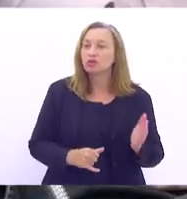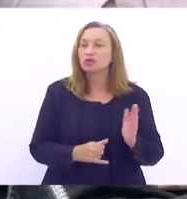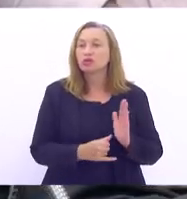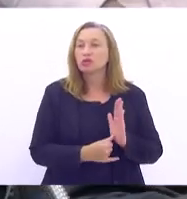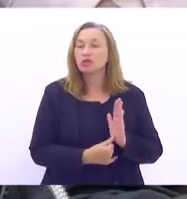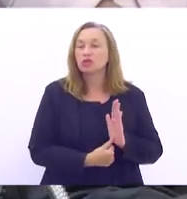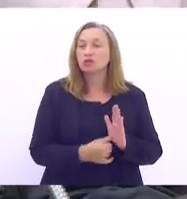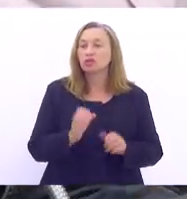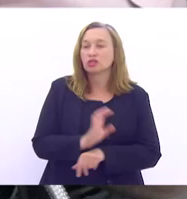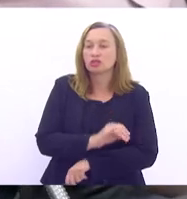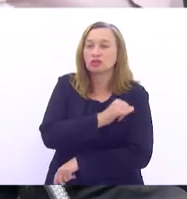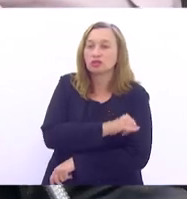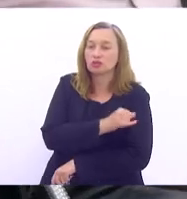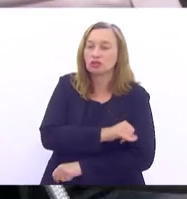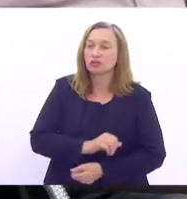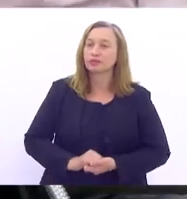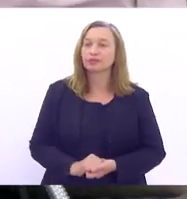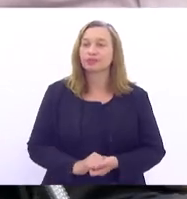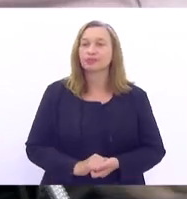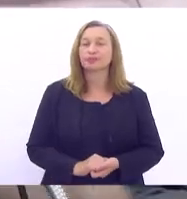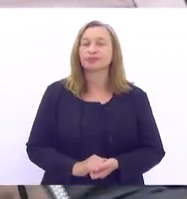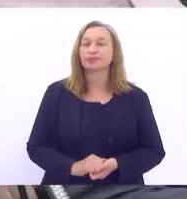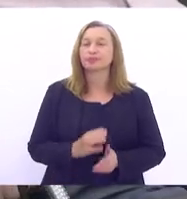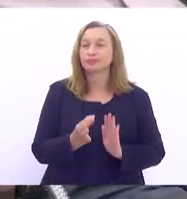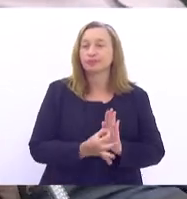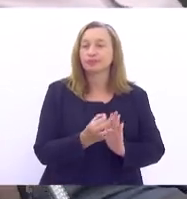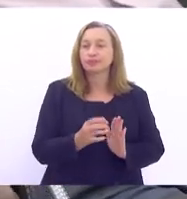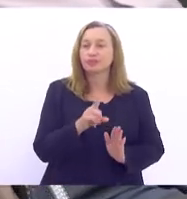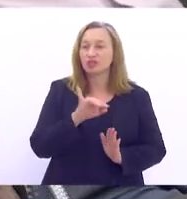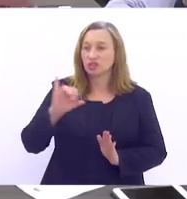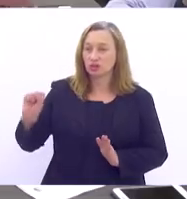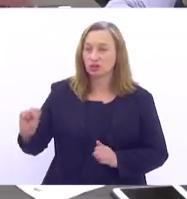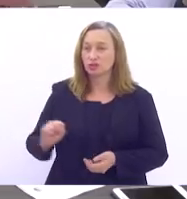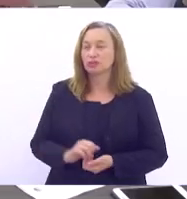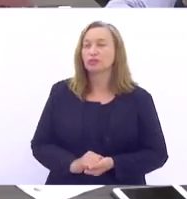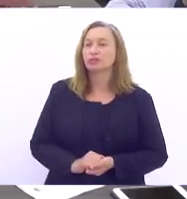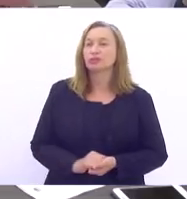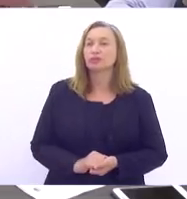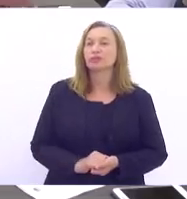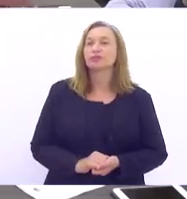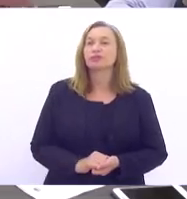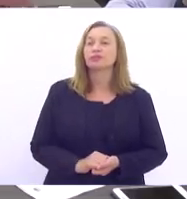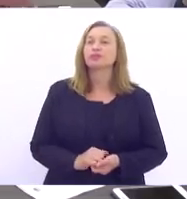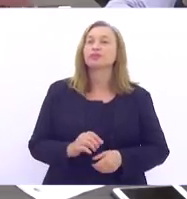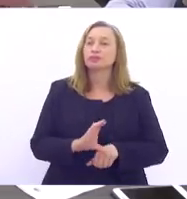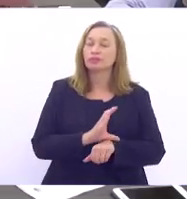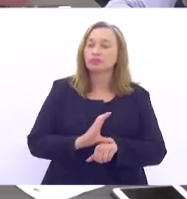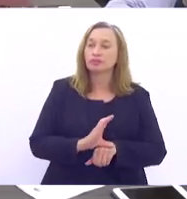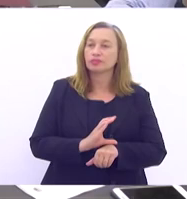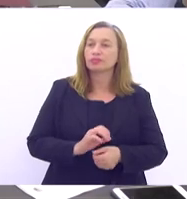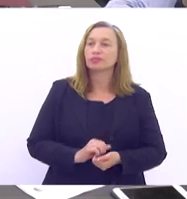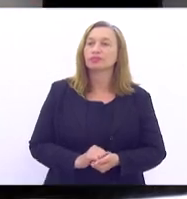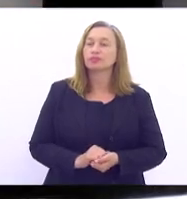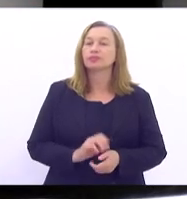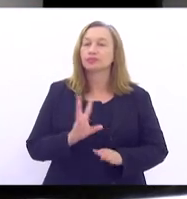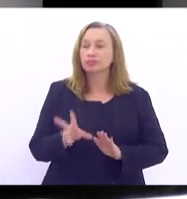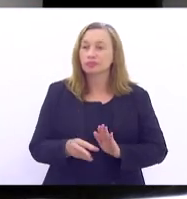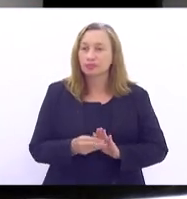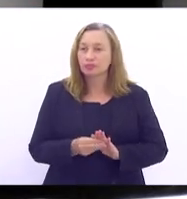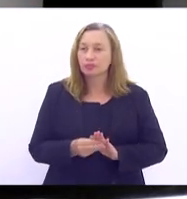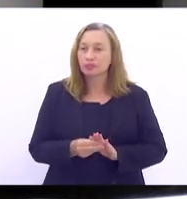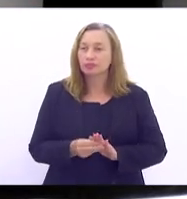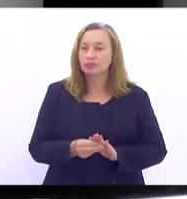âmbito do Estado do Rio de Janeiro. Para parecer, deputado Vinícius Cozzolino. Parecer pela constitucionalidade com